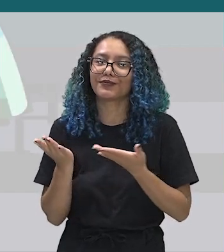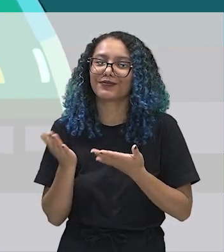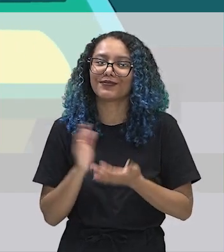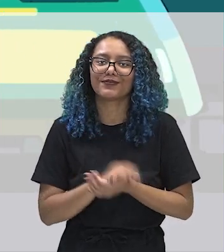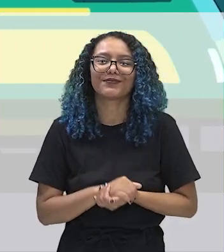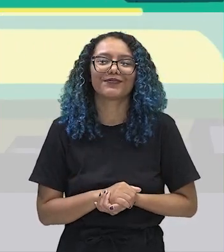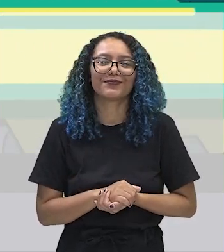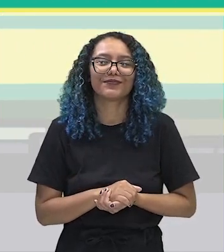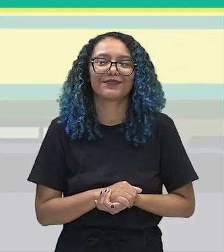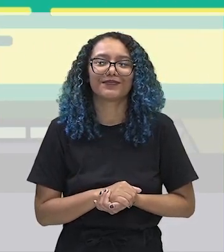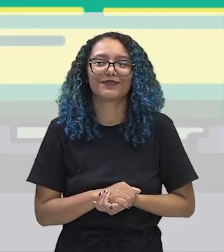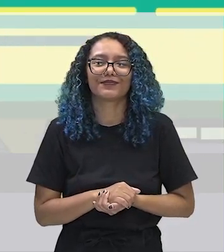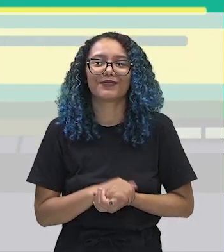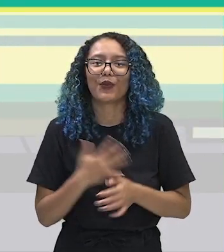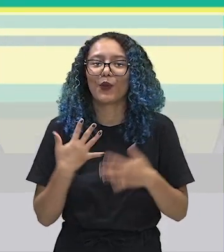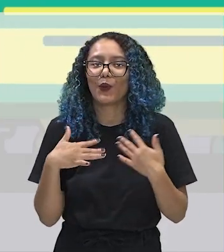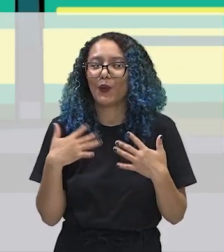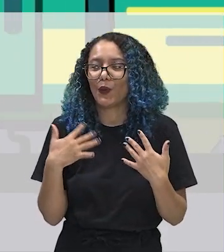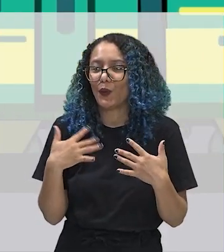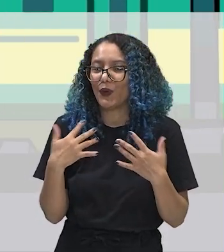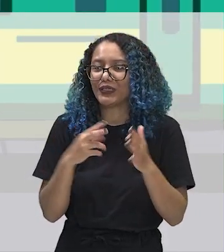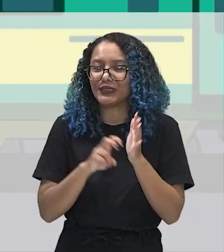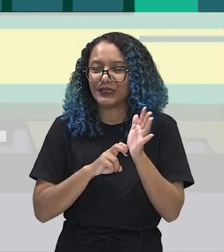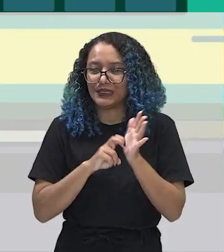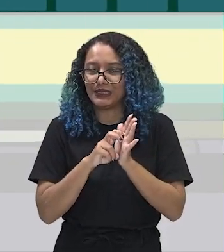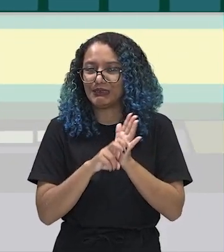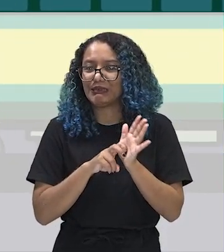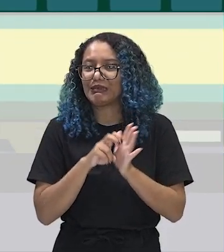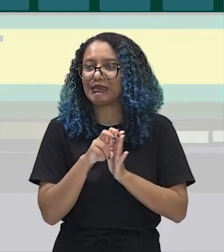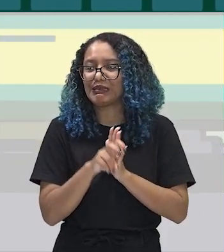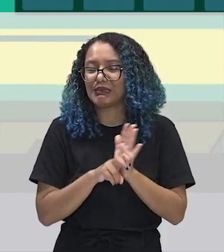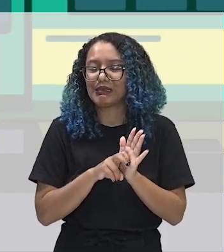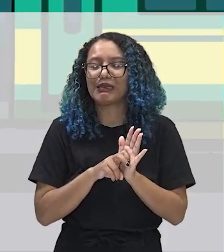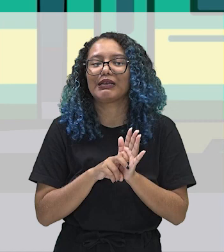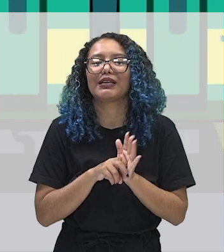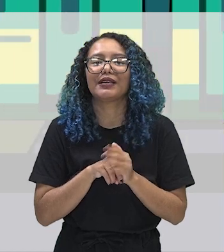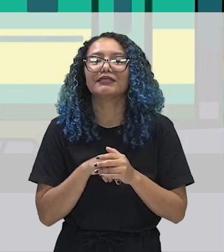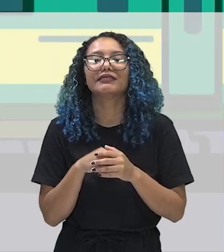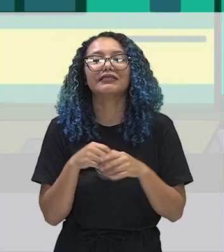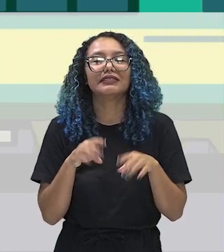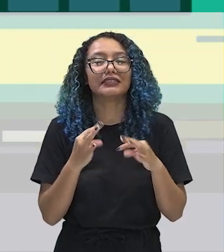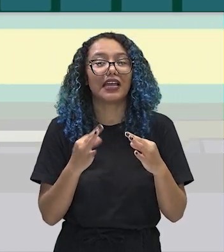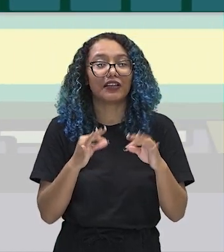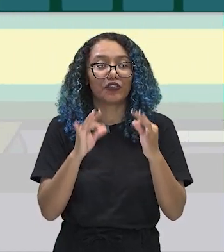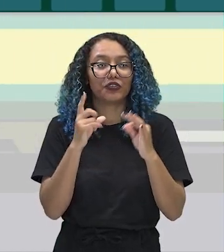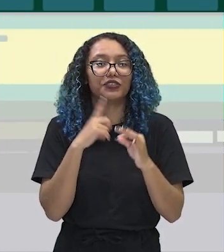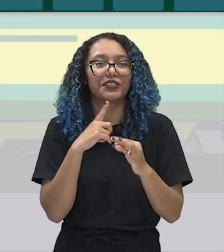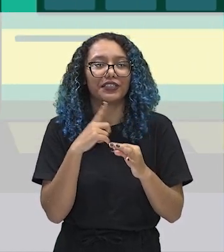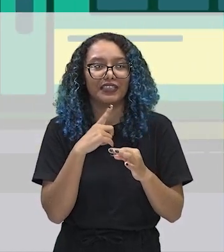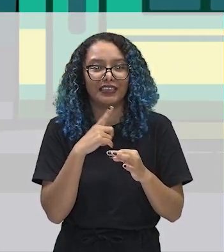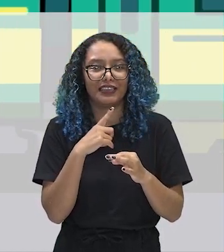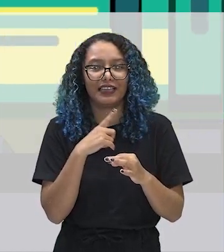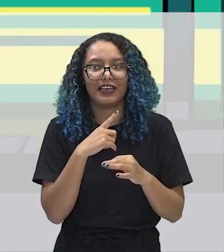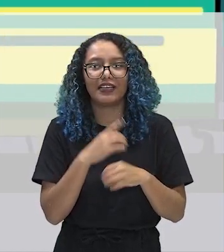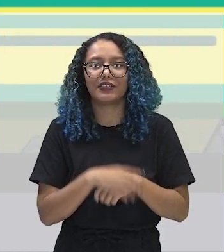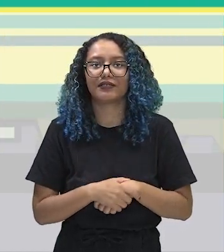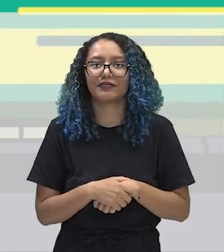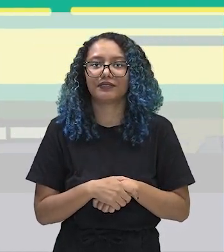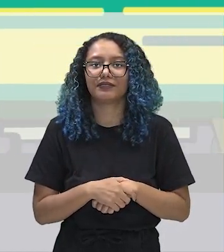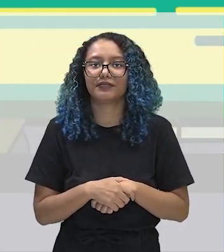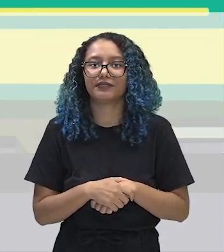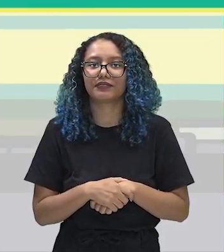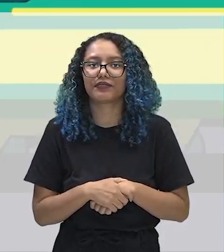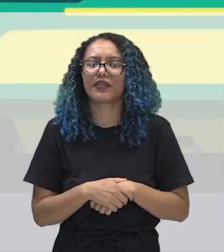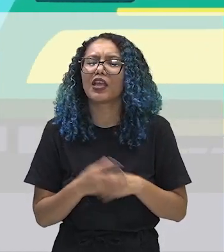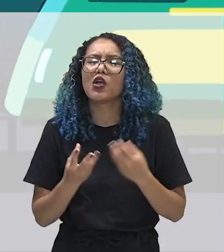Agora sim, esse trem aqui, ó, é um trem bastante tecnológico e ele funciona baseado